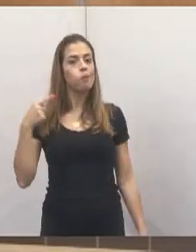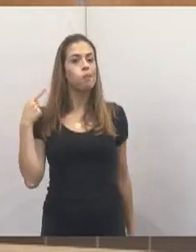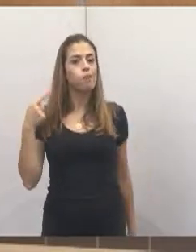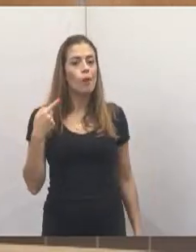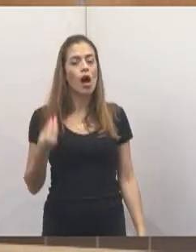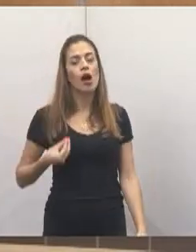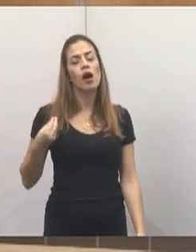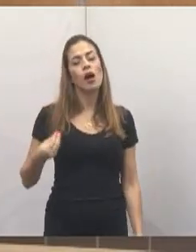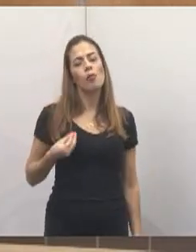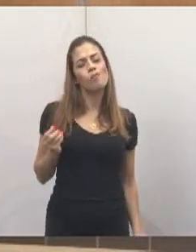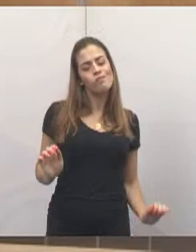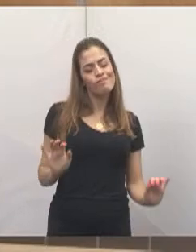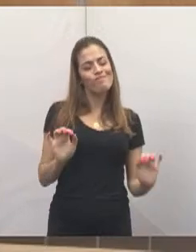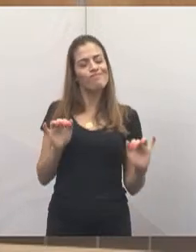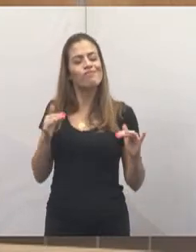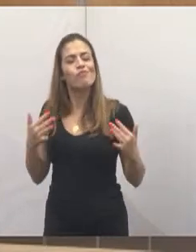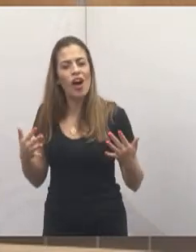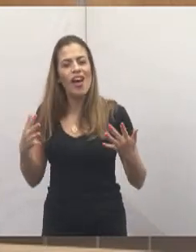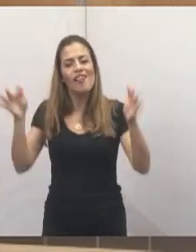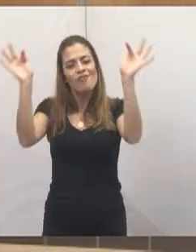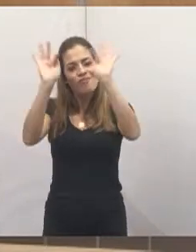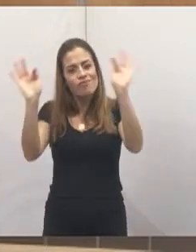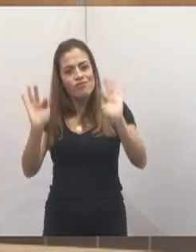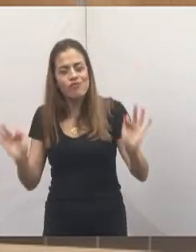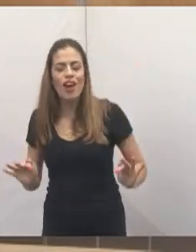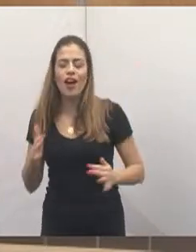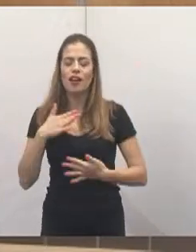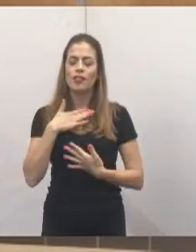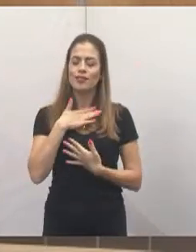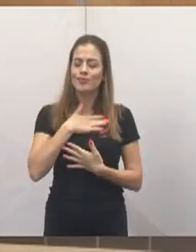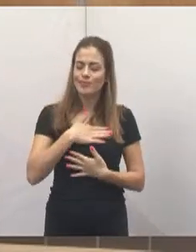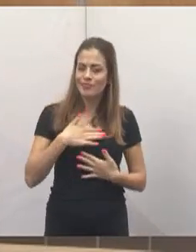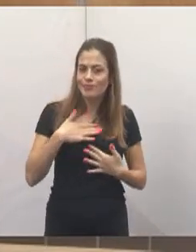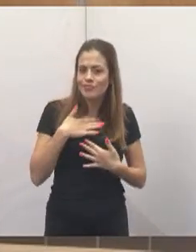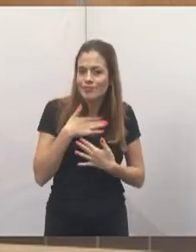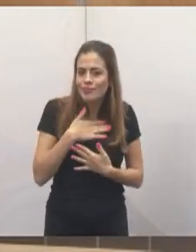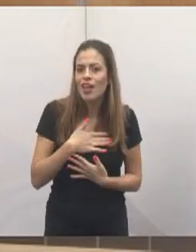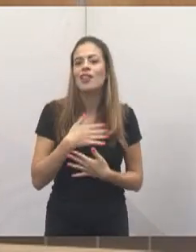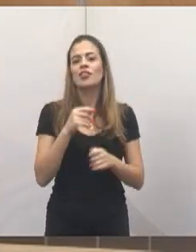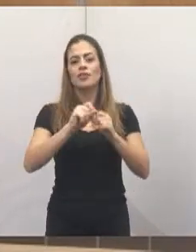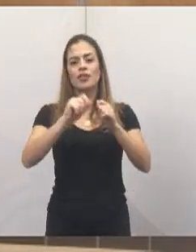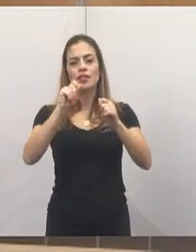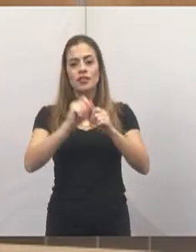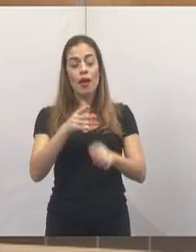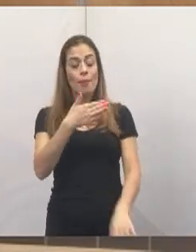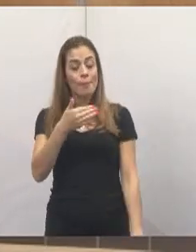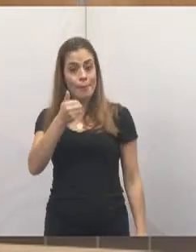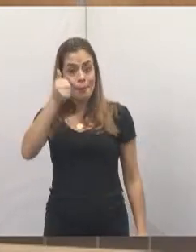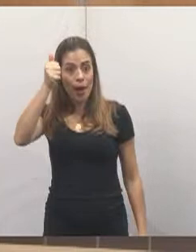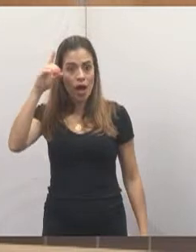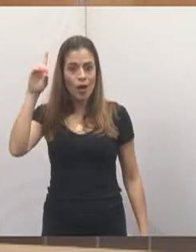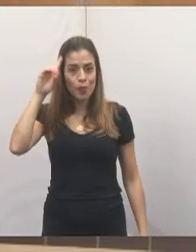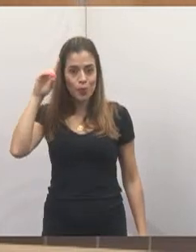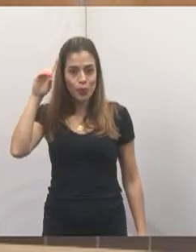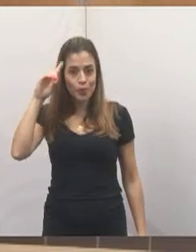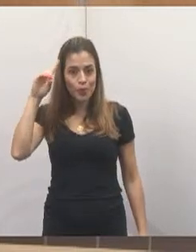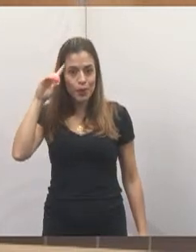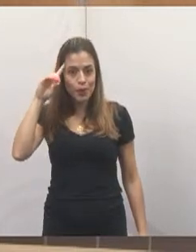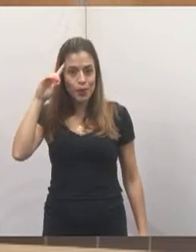vivam intensamente a felicidade e satisfação de fazerem o seu melhor todos os